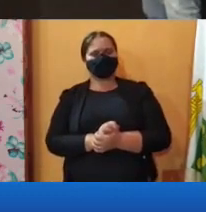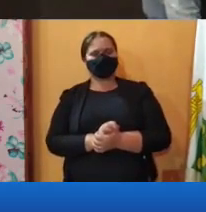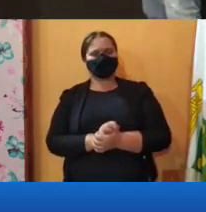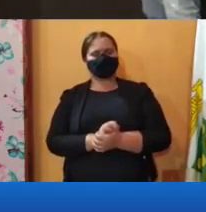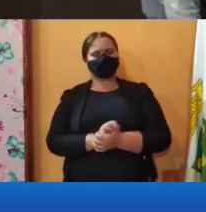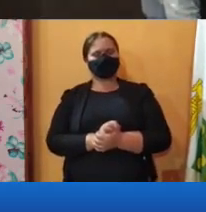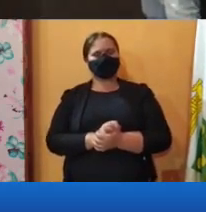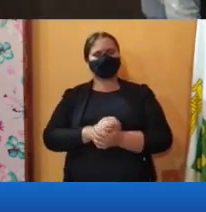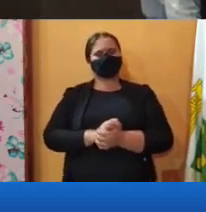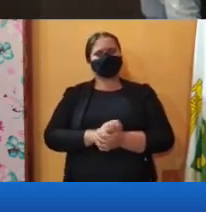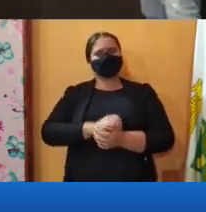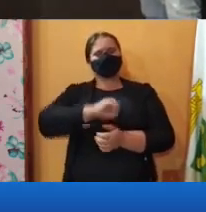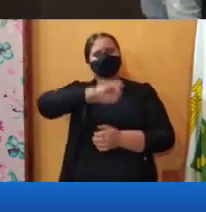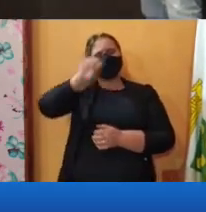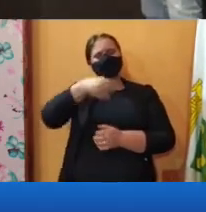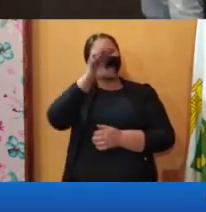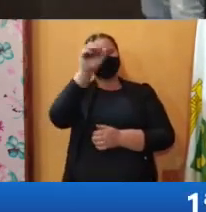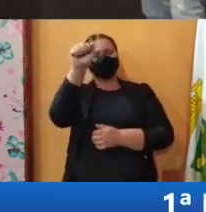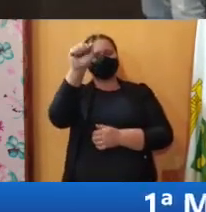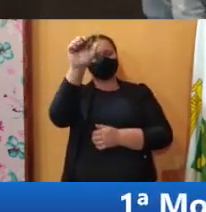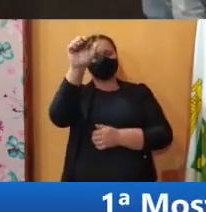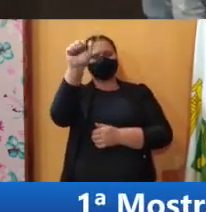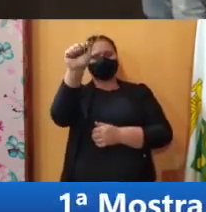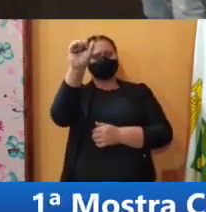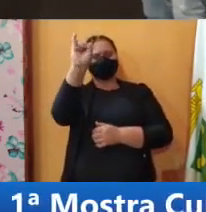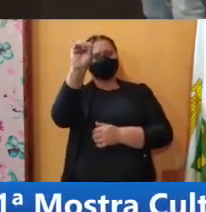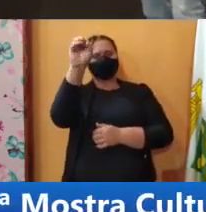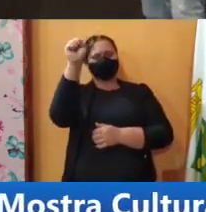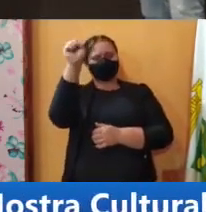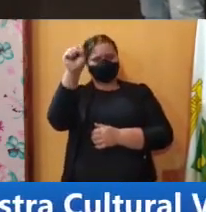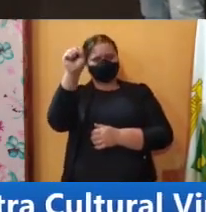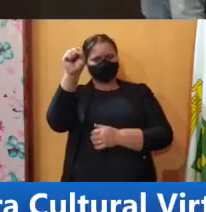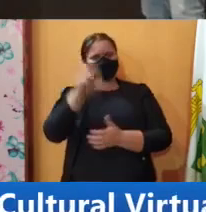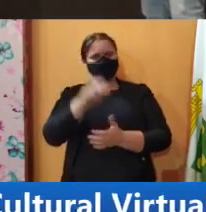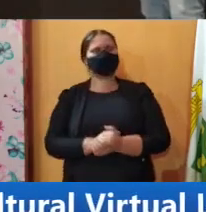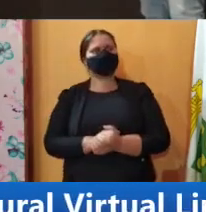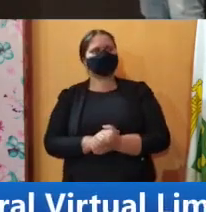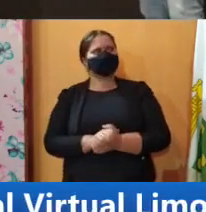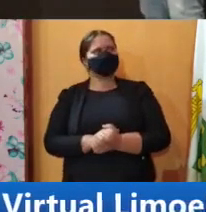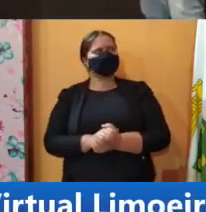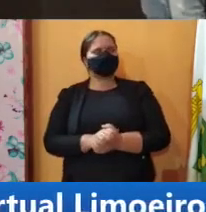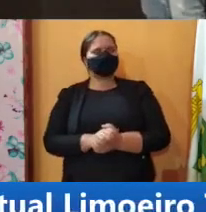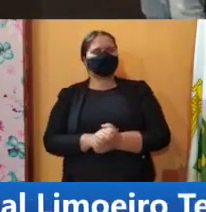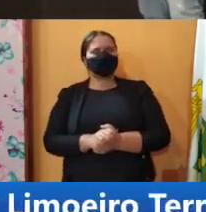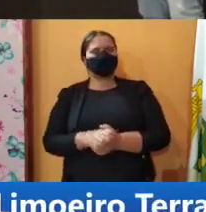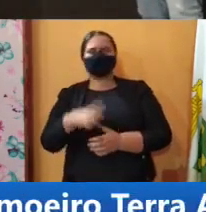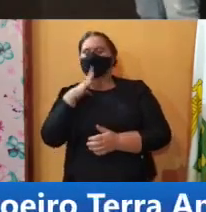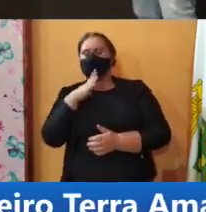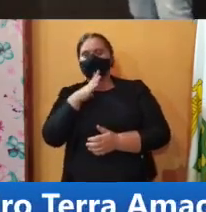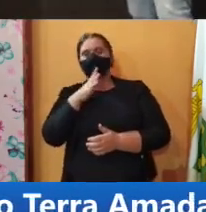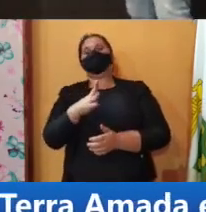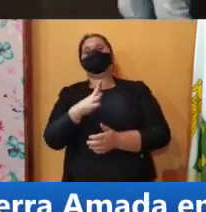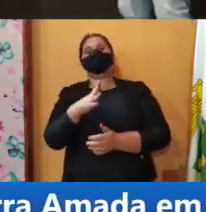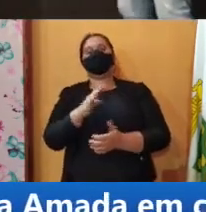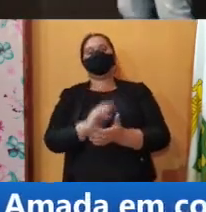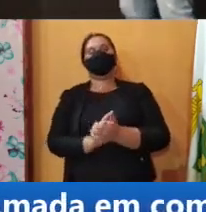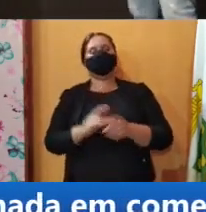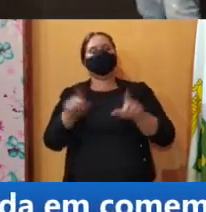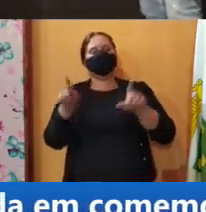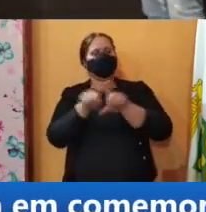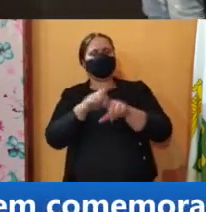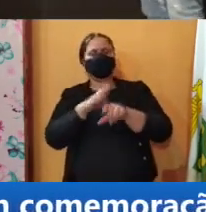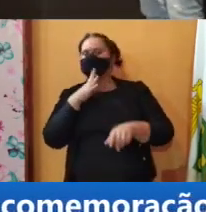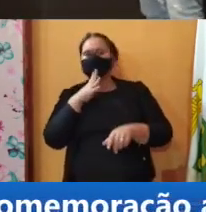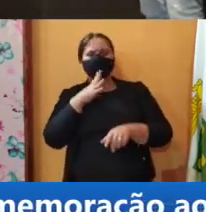Joás Estevam, cadê ele? Não pôde vir. Eu estou surpreso que eu não conhecia. Mas o cara é muito bom, vocês viram,